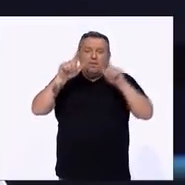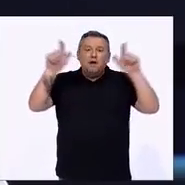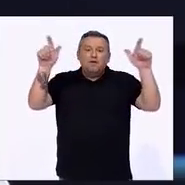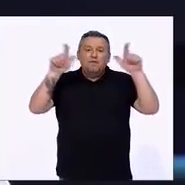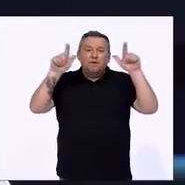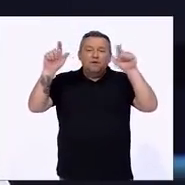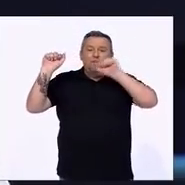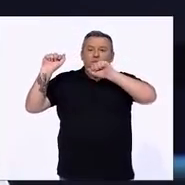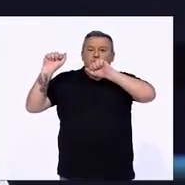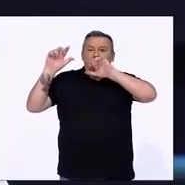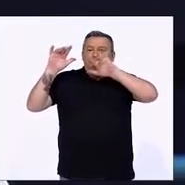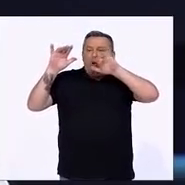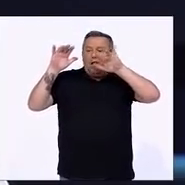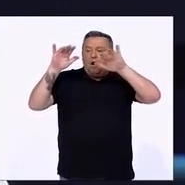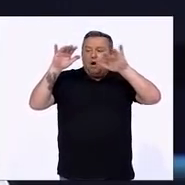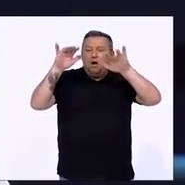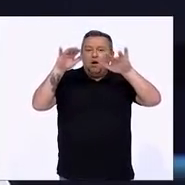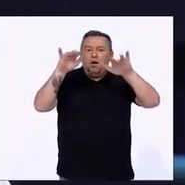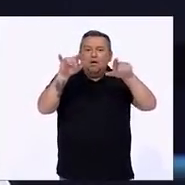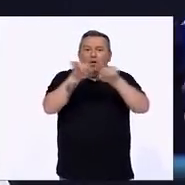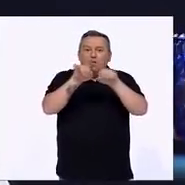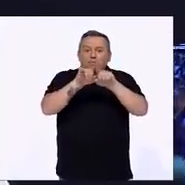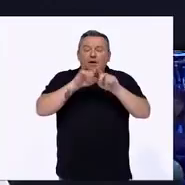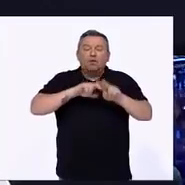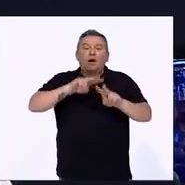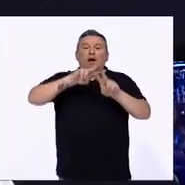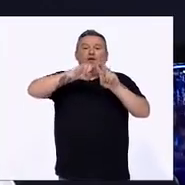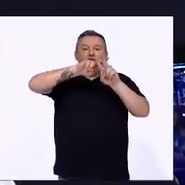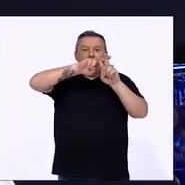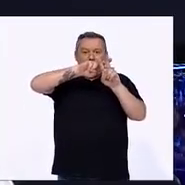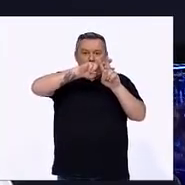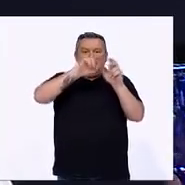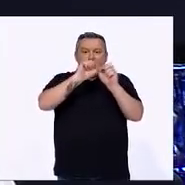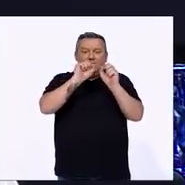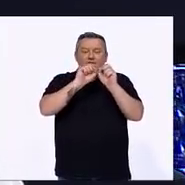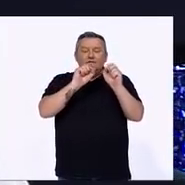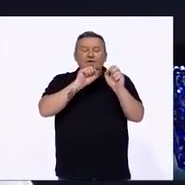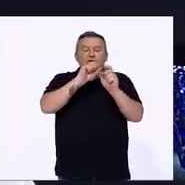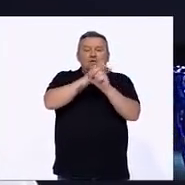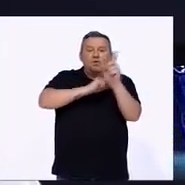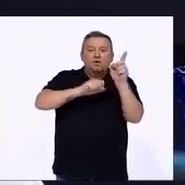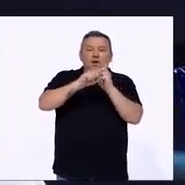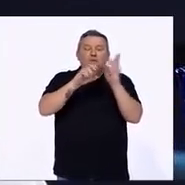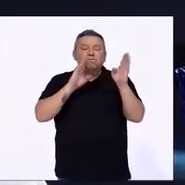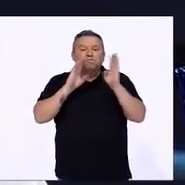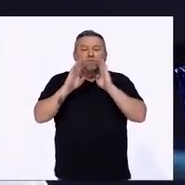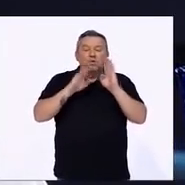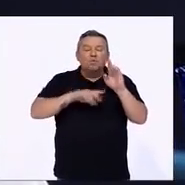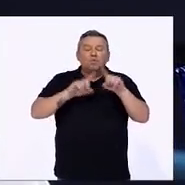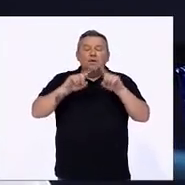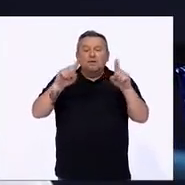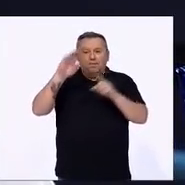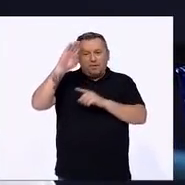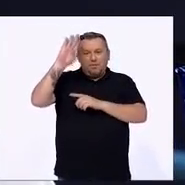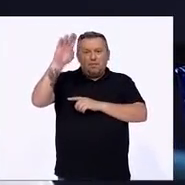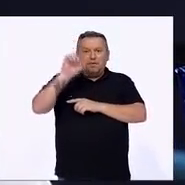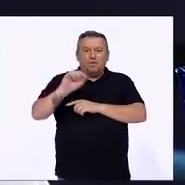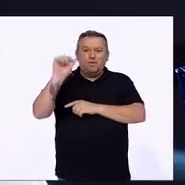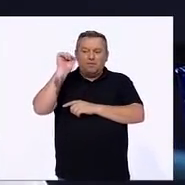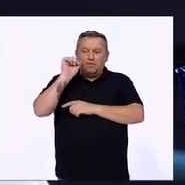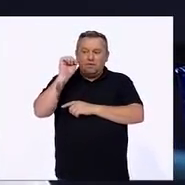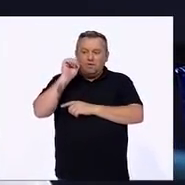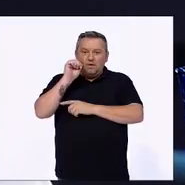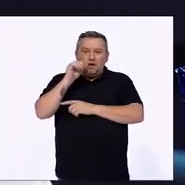manifestação com uma hashtag que foi levantada nas redes sociais, principalmente pelas mulheres, uma hashtag chamada